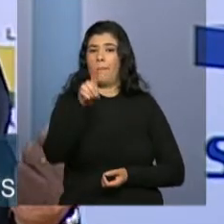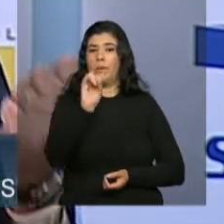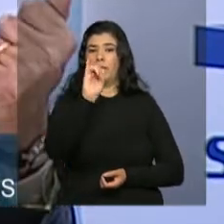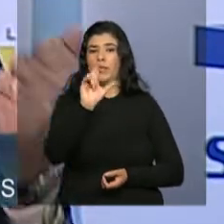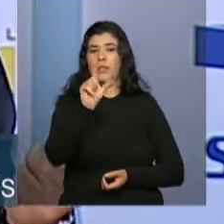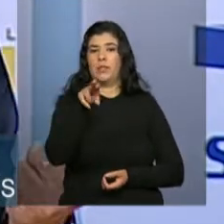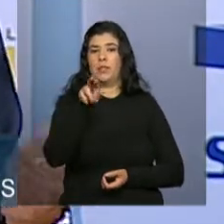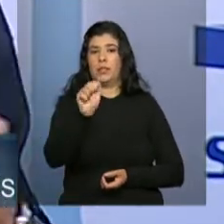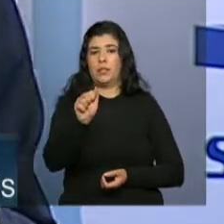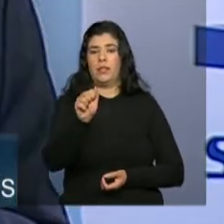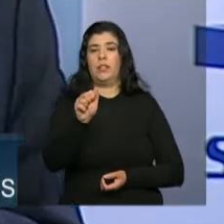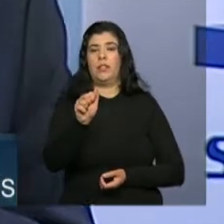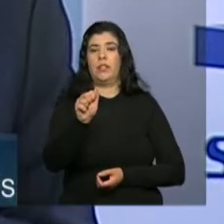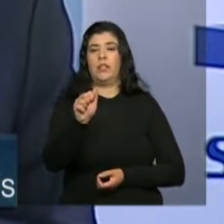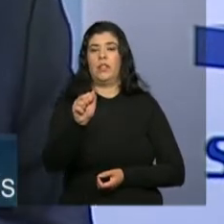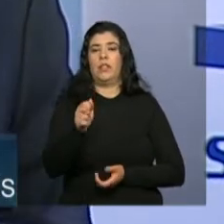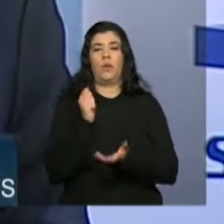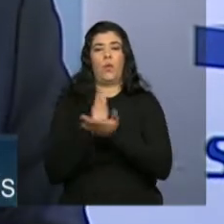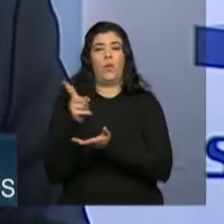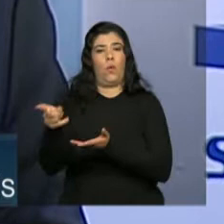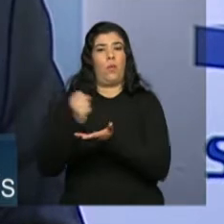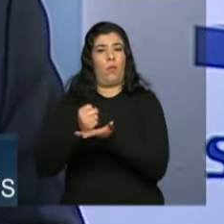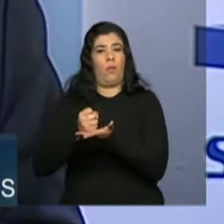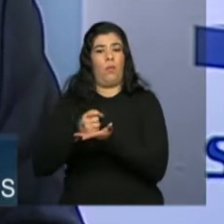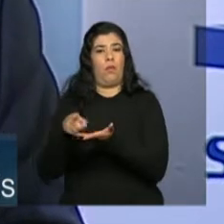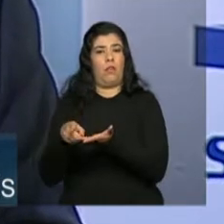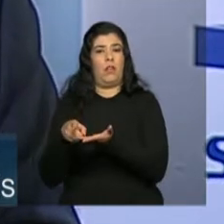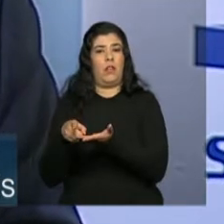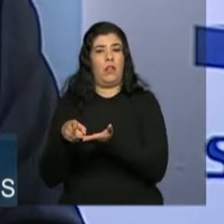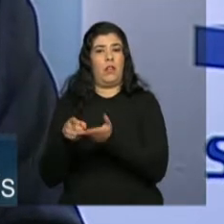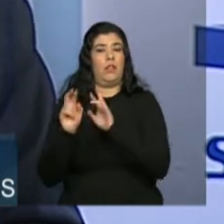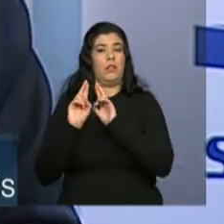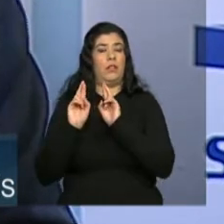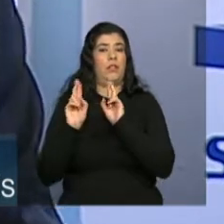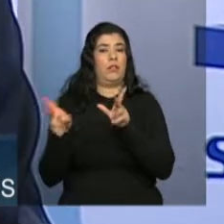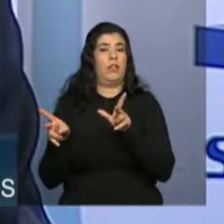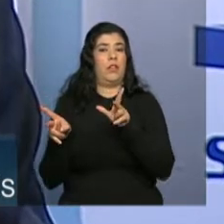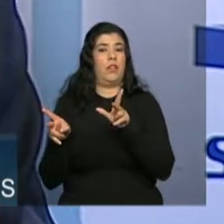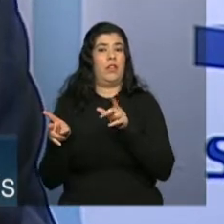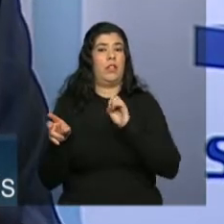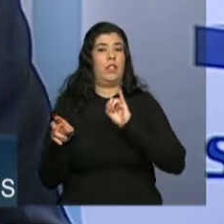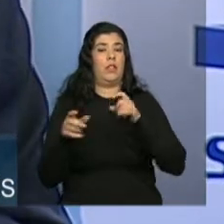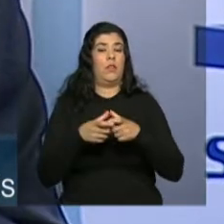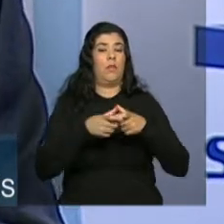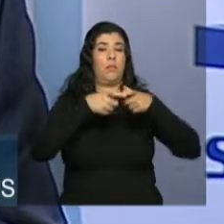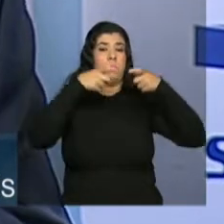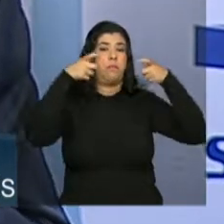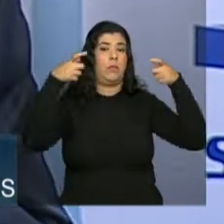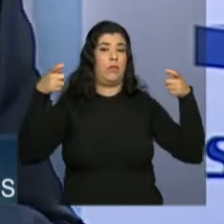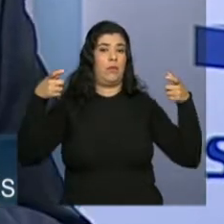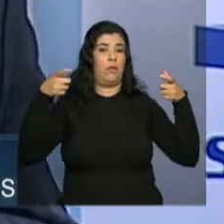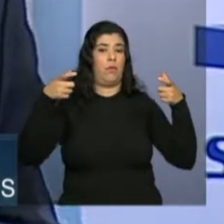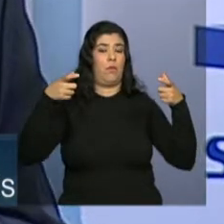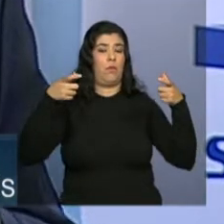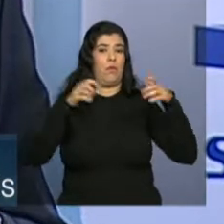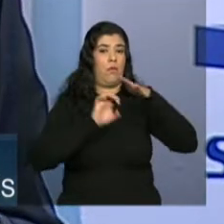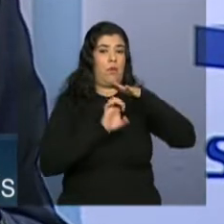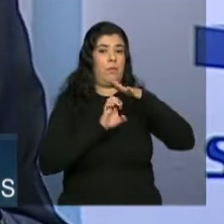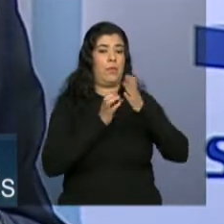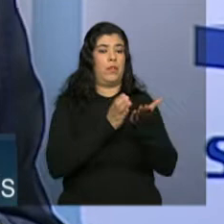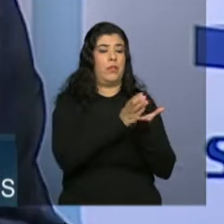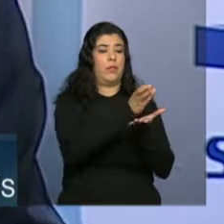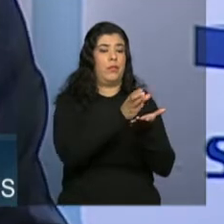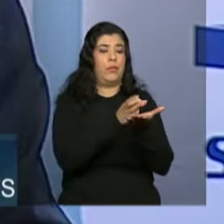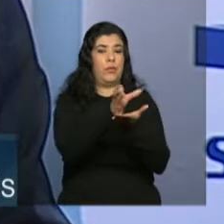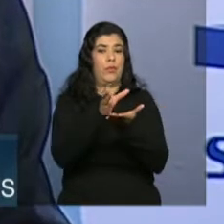é Diferente de quando um grande distribuidor partir da solicitação da secretaria de saúde do